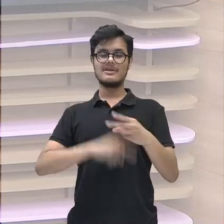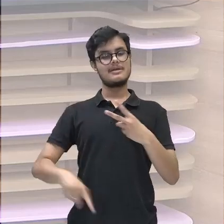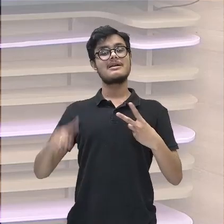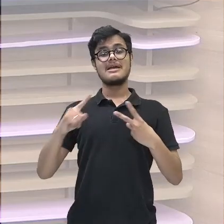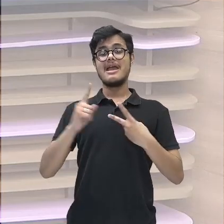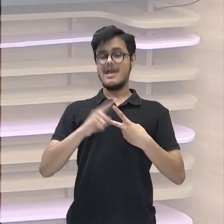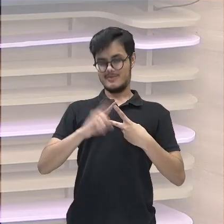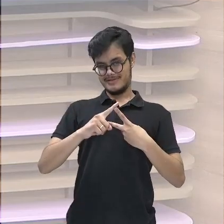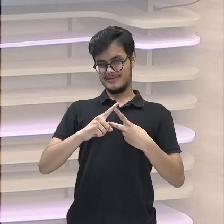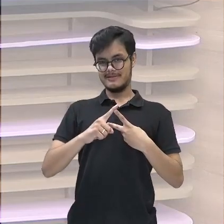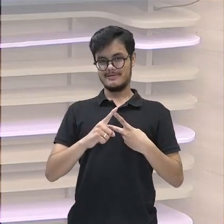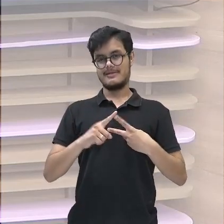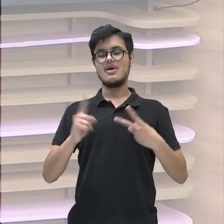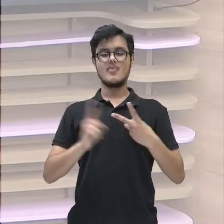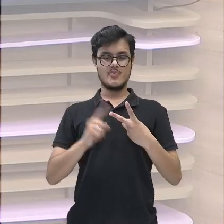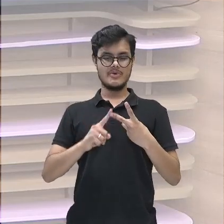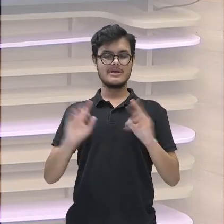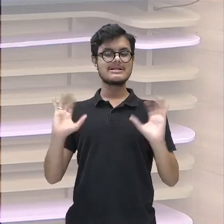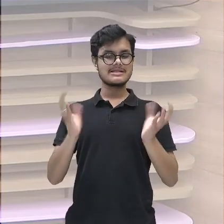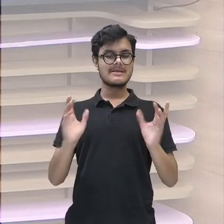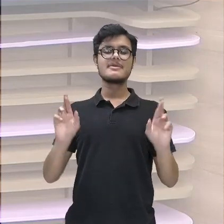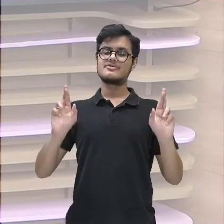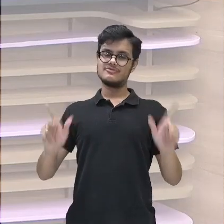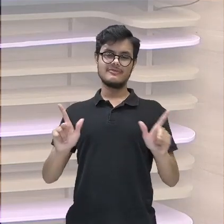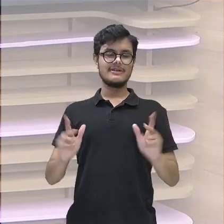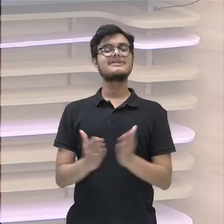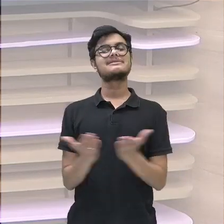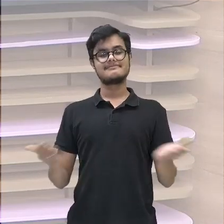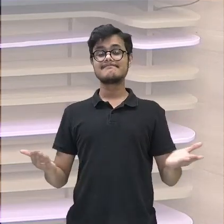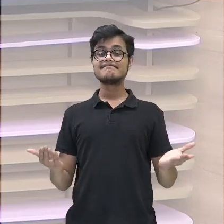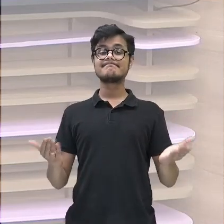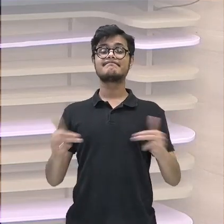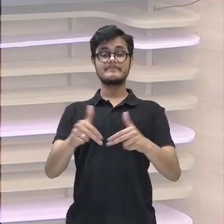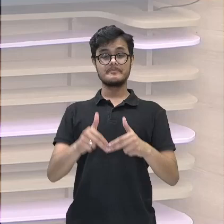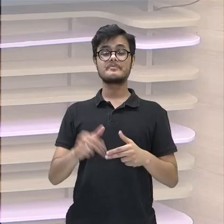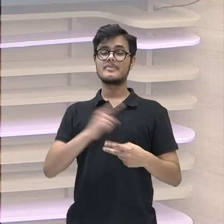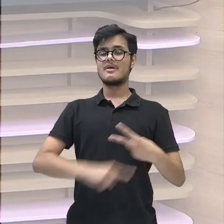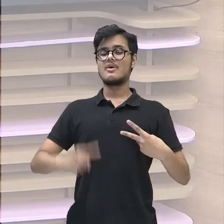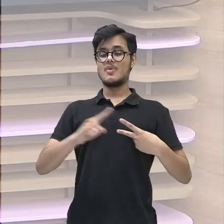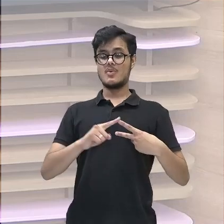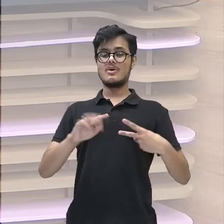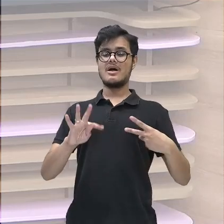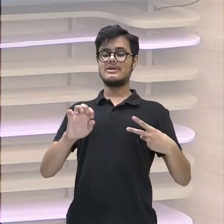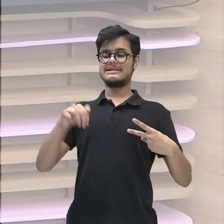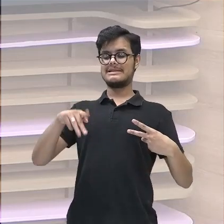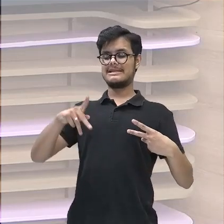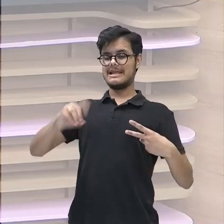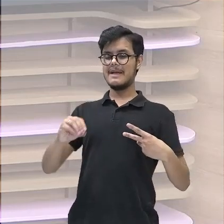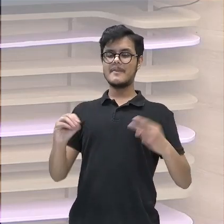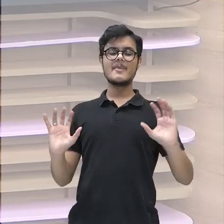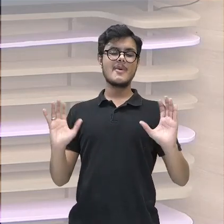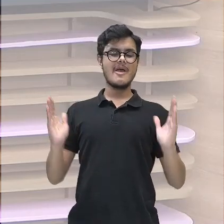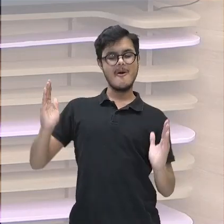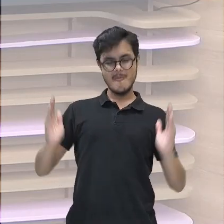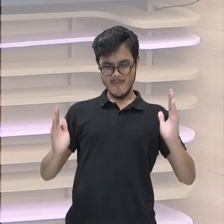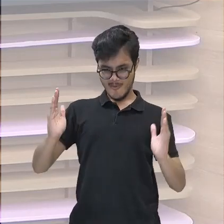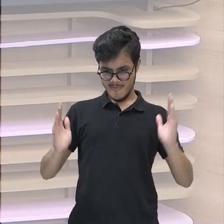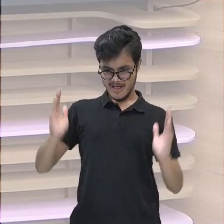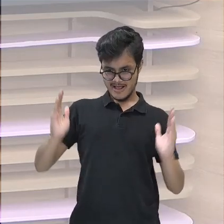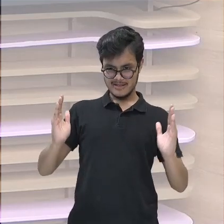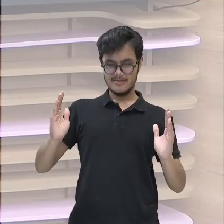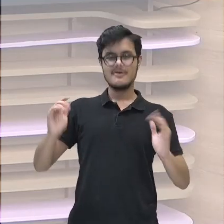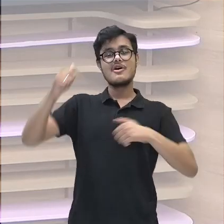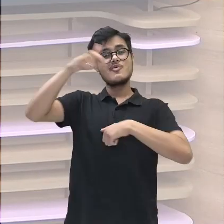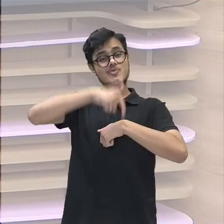ao tempo atmosférico. Então, essa mudança diz respeito ao tempo atmosférico, pois enfatizando